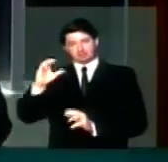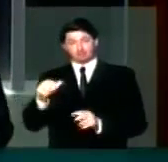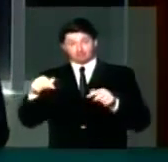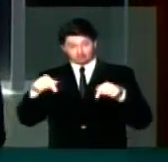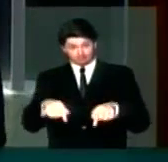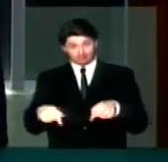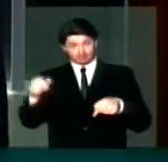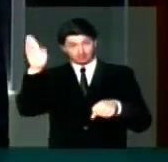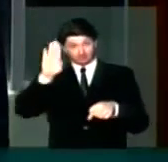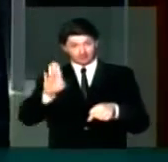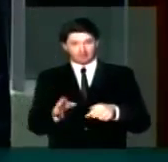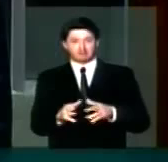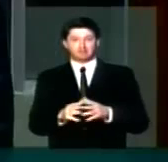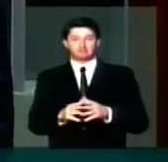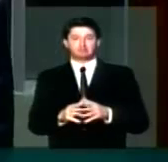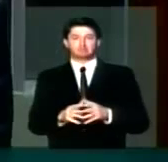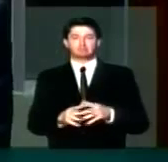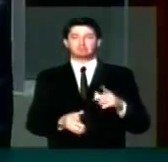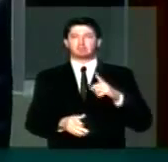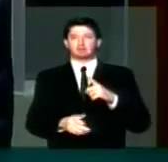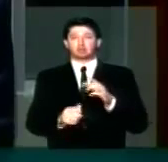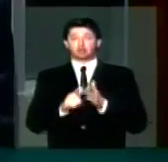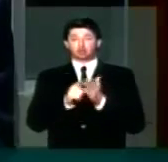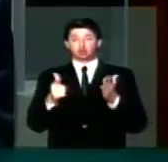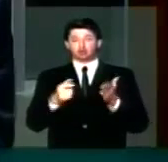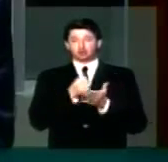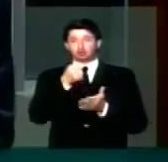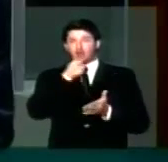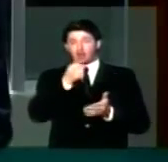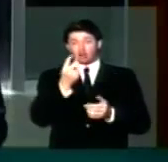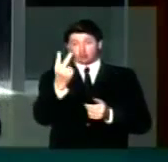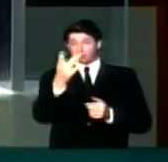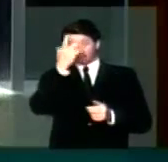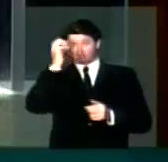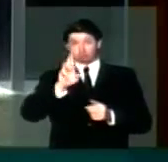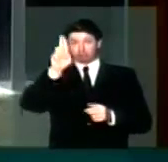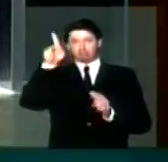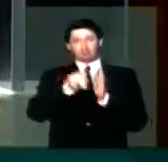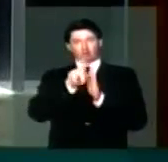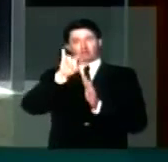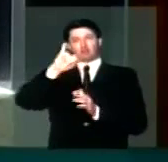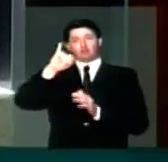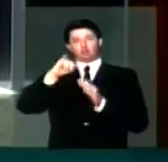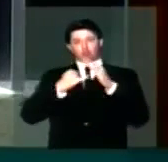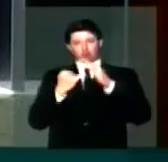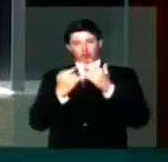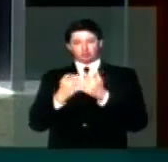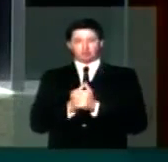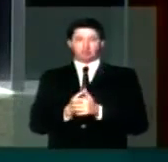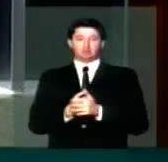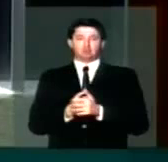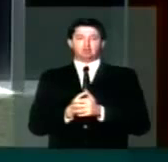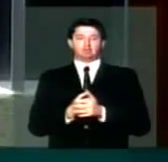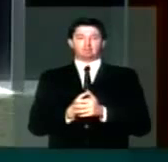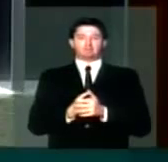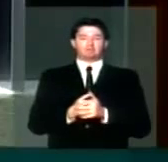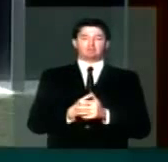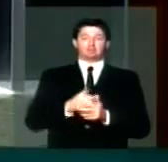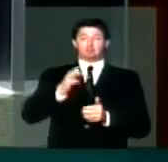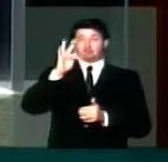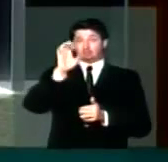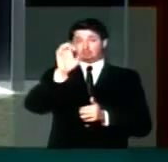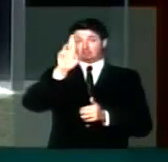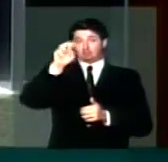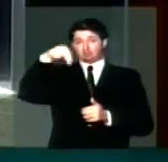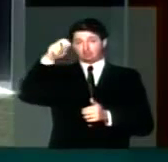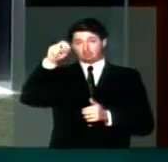presidente, existiam 2 jornalistas representantes desse instituto. O jornalista